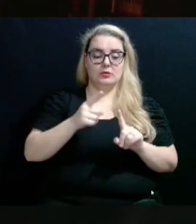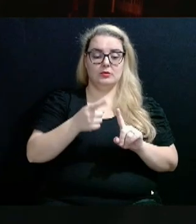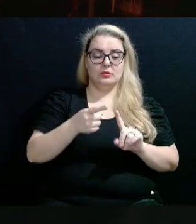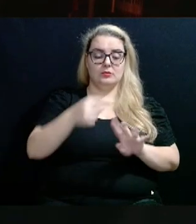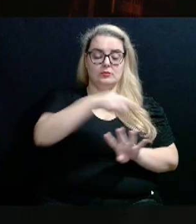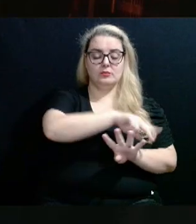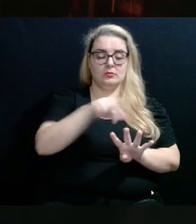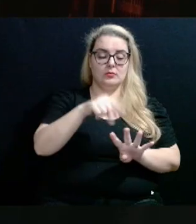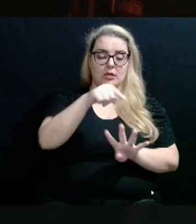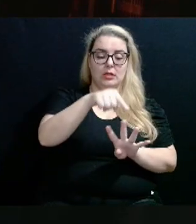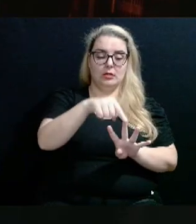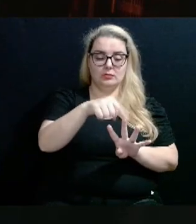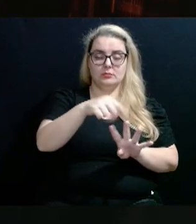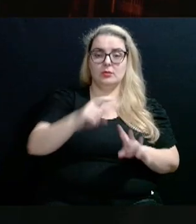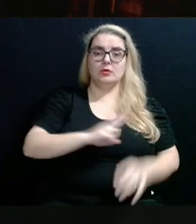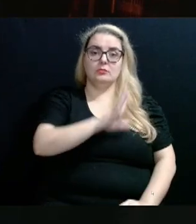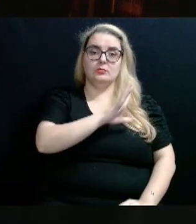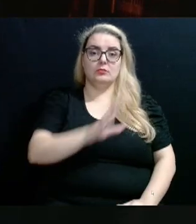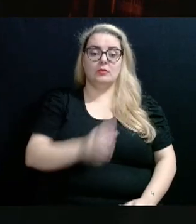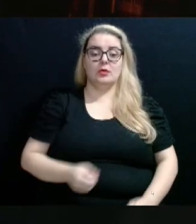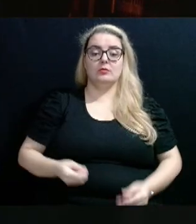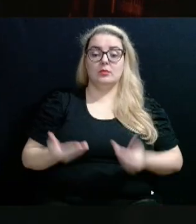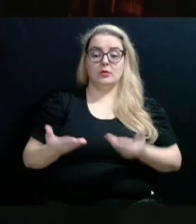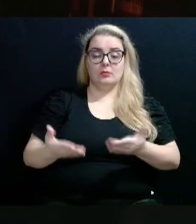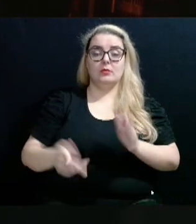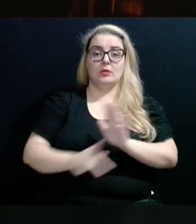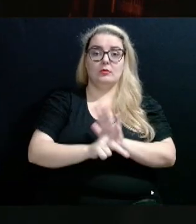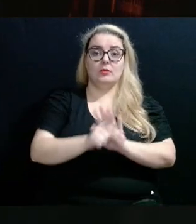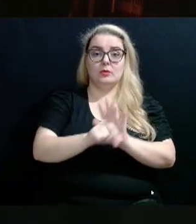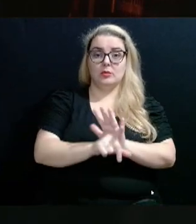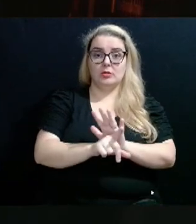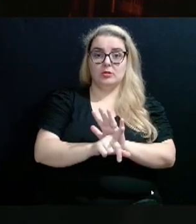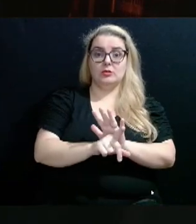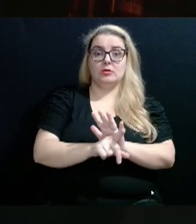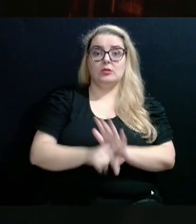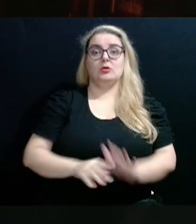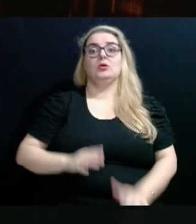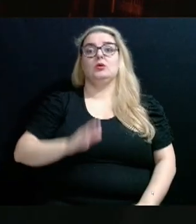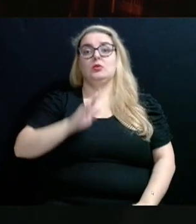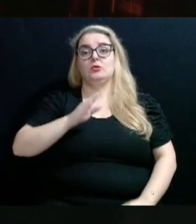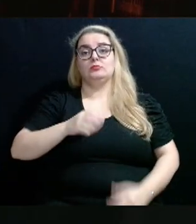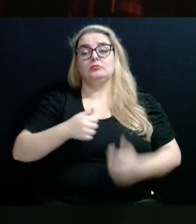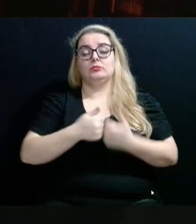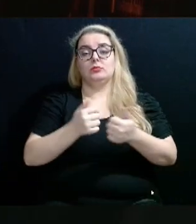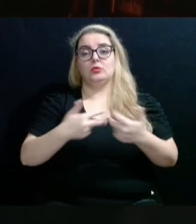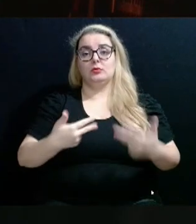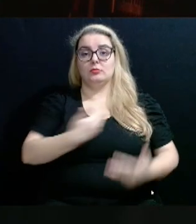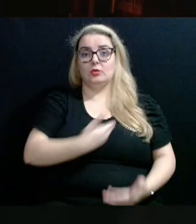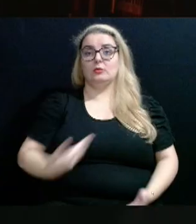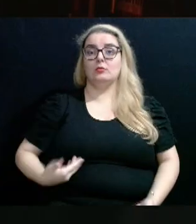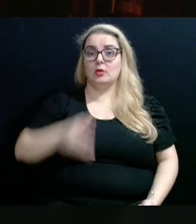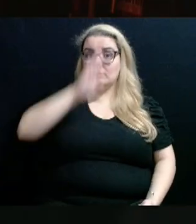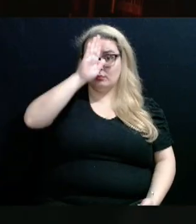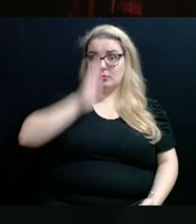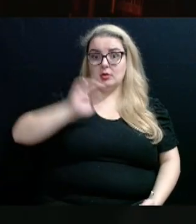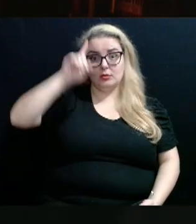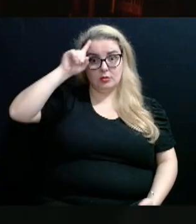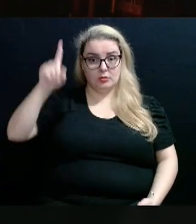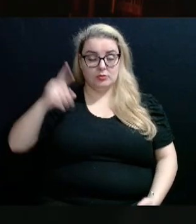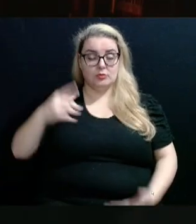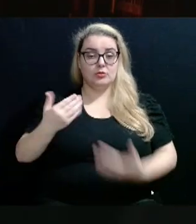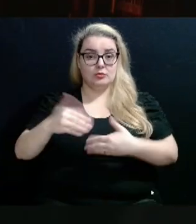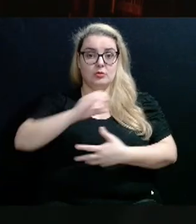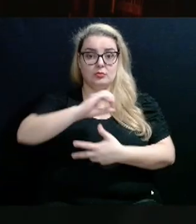transporte coletivo municipal para candidatos inscritos no Enem nos dias de prova. Para utilizar o benefício, o estudante